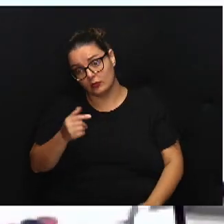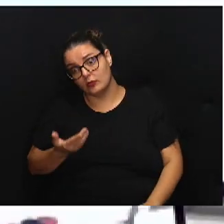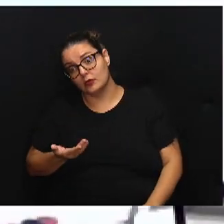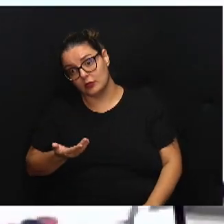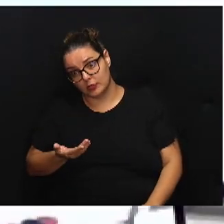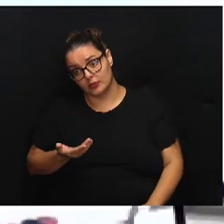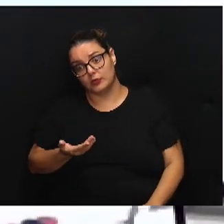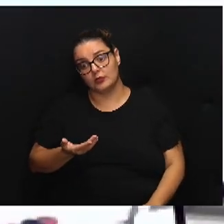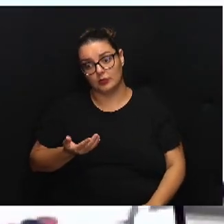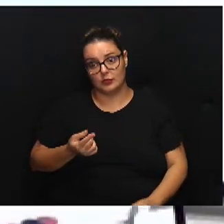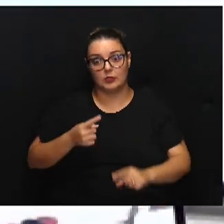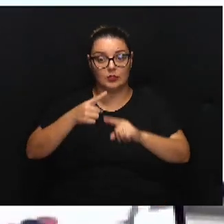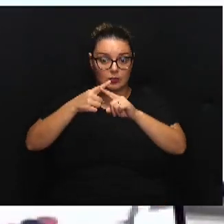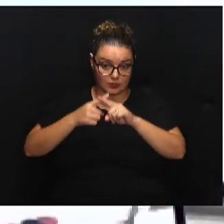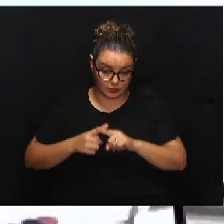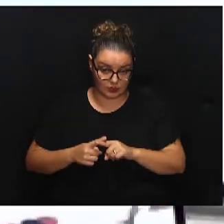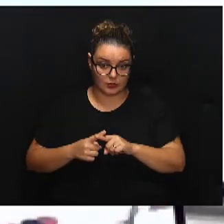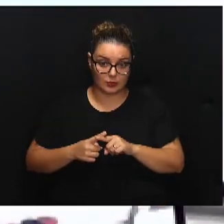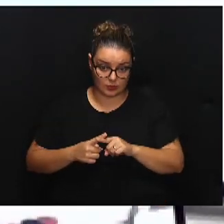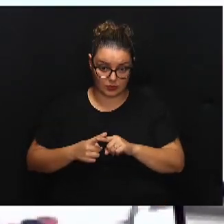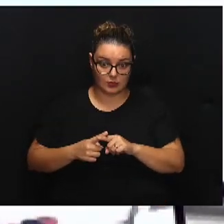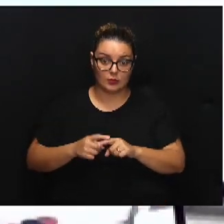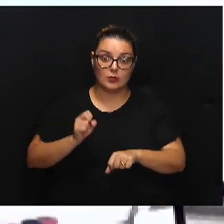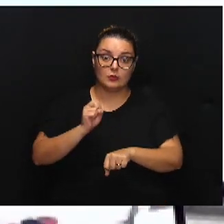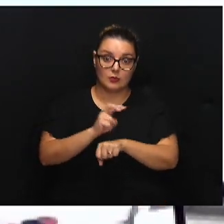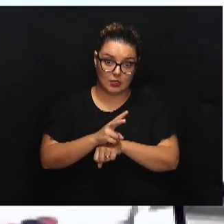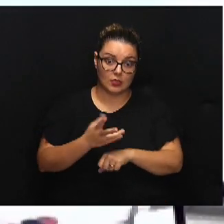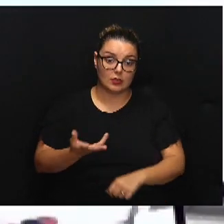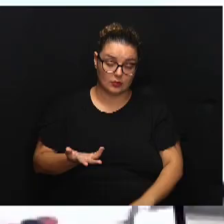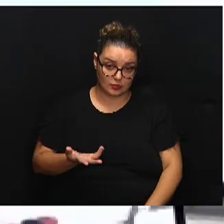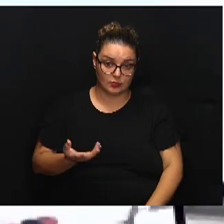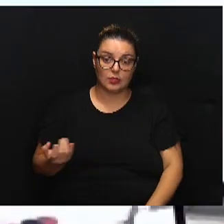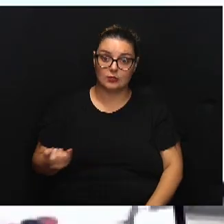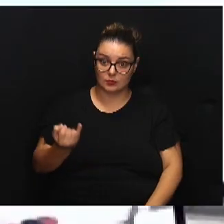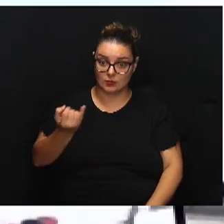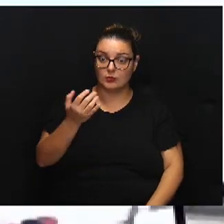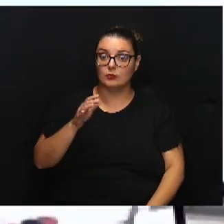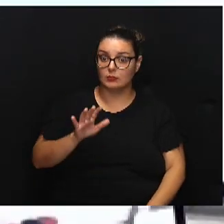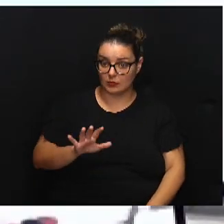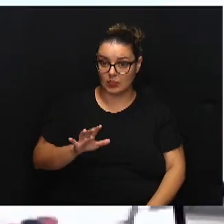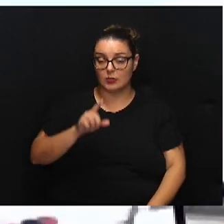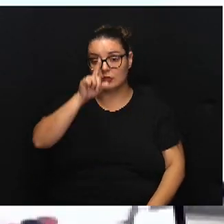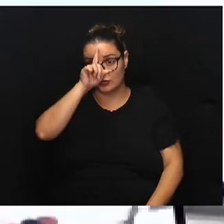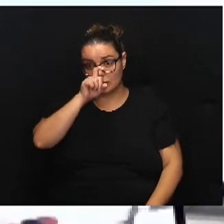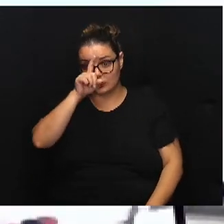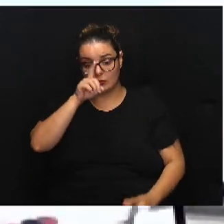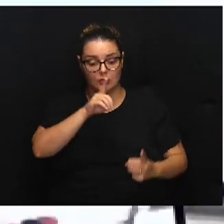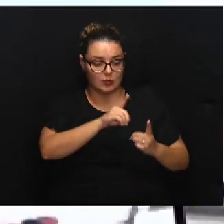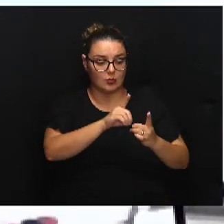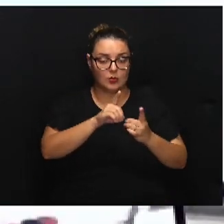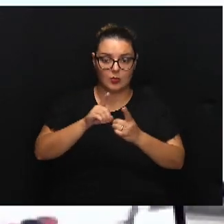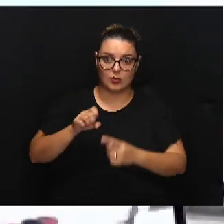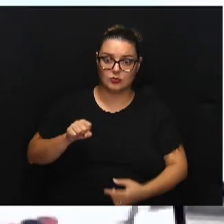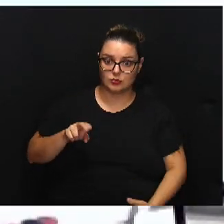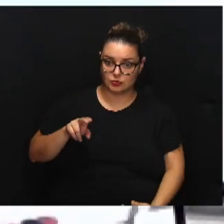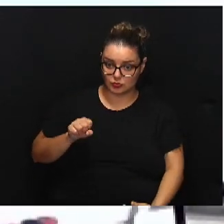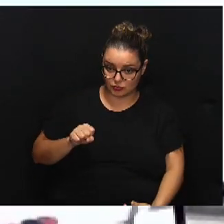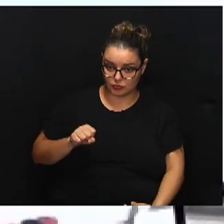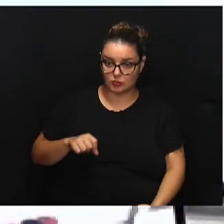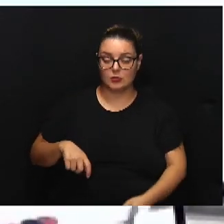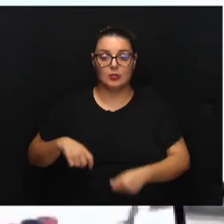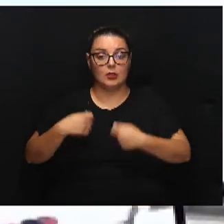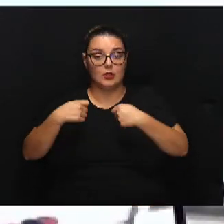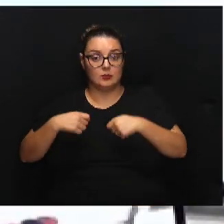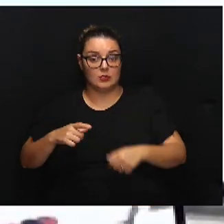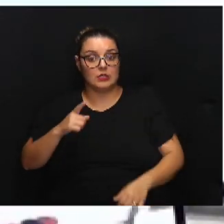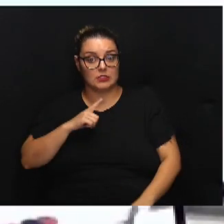a disputa pela vaga importante, mas os hospitais que atendem SUS precisam